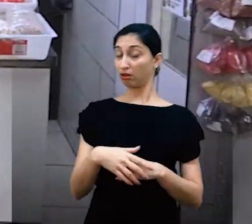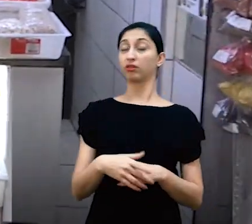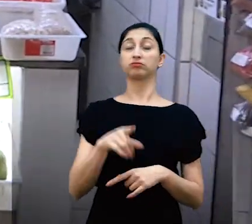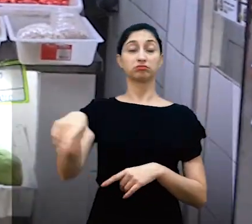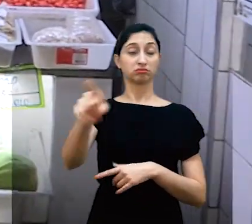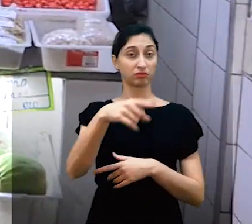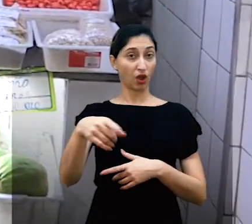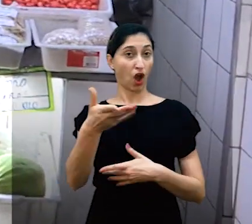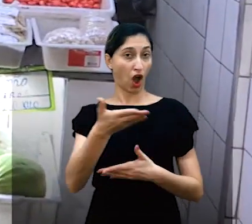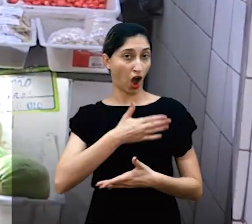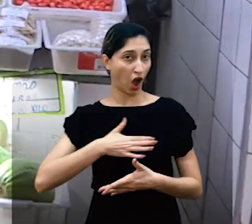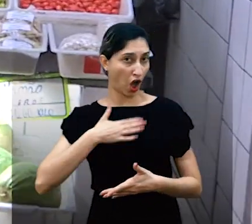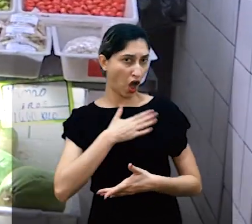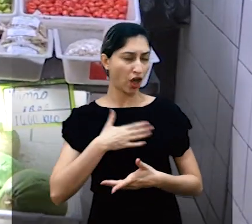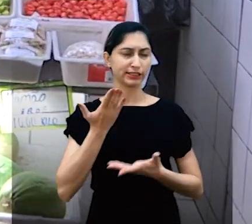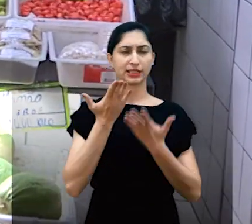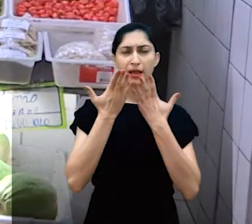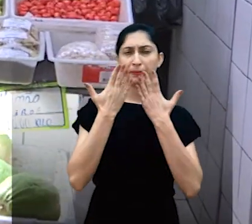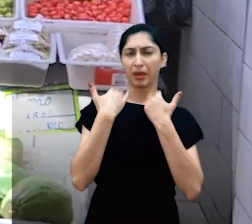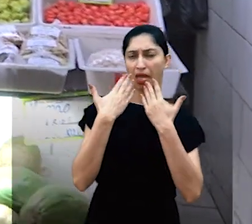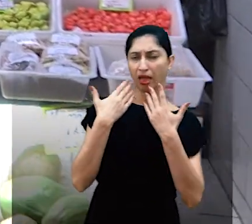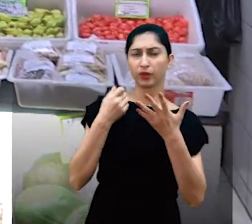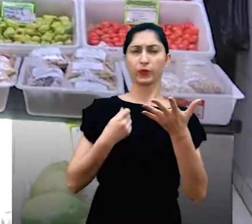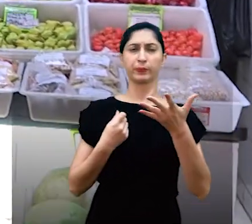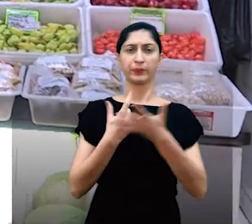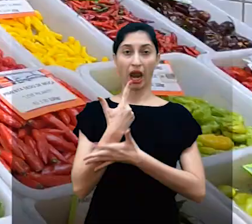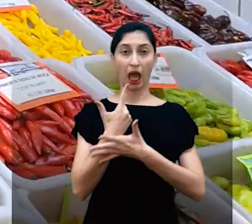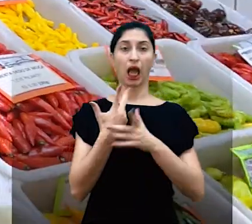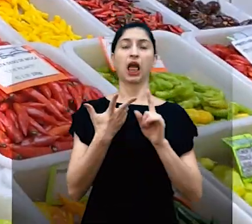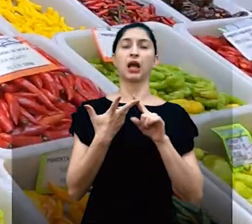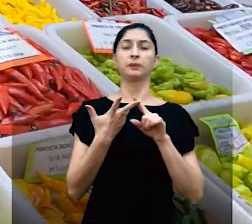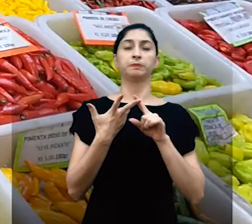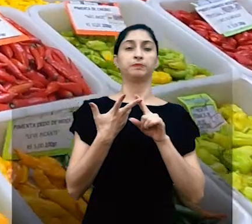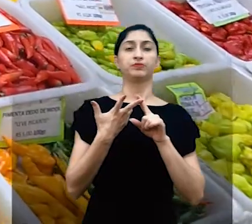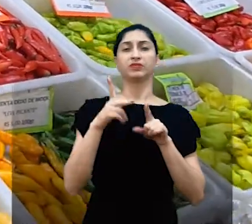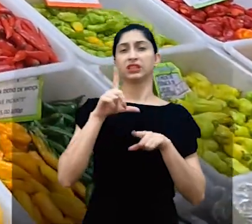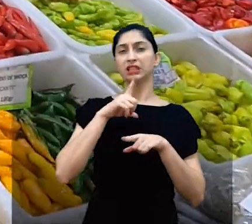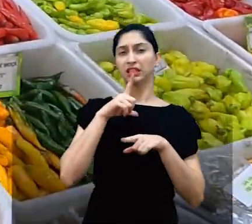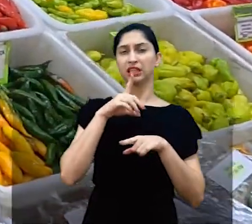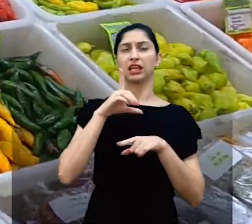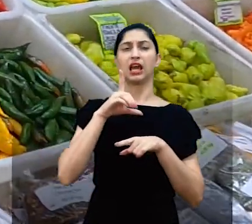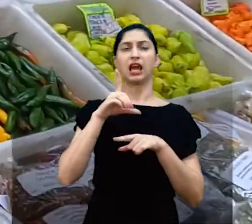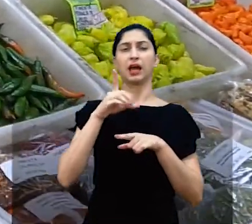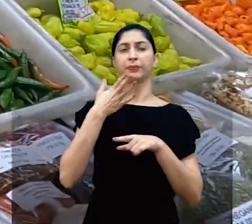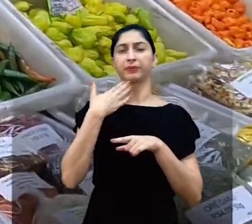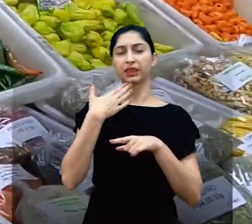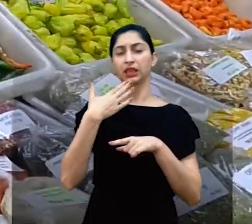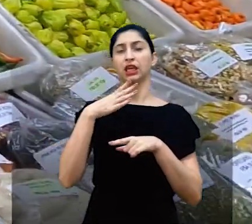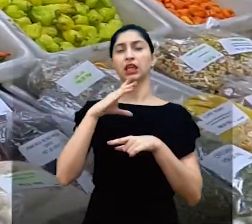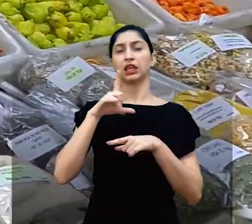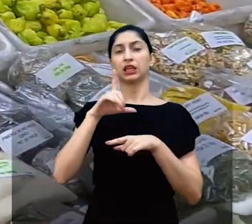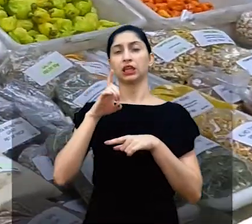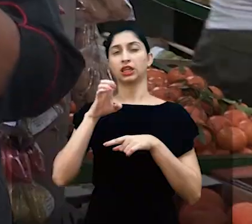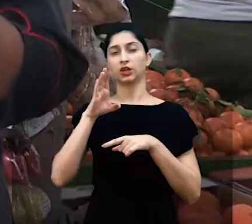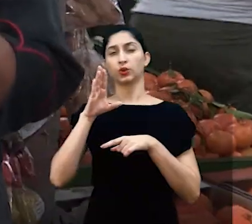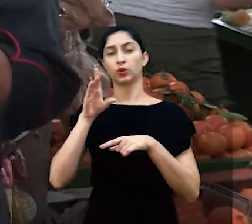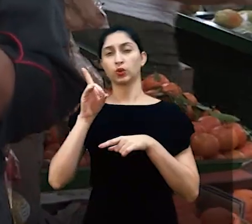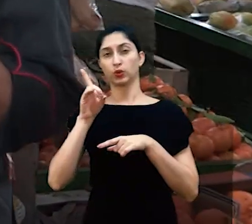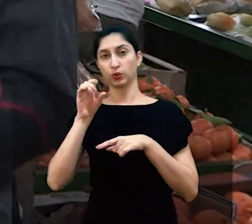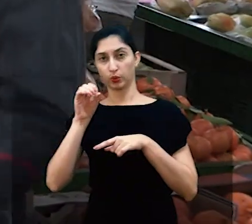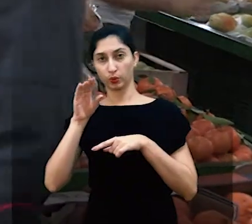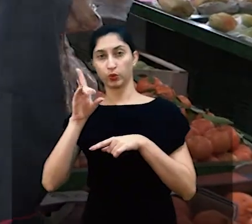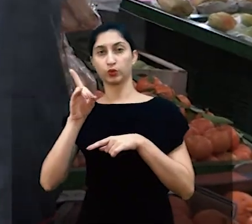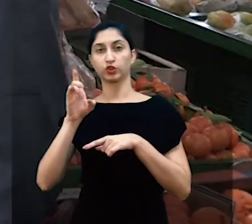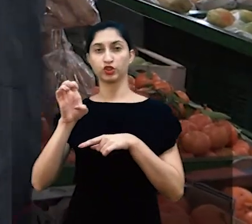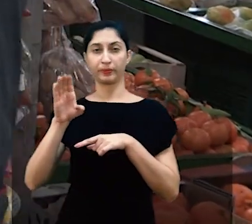fresca, de preparar a sua própria conserva, o seu próprio prato, pimenta dedo de moça, tem daqui é suave, daqui não tem